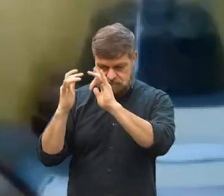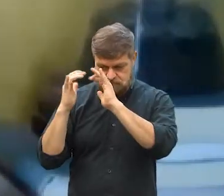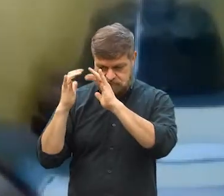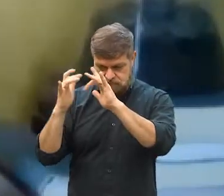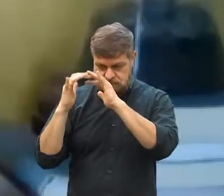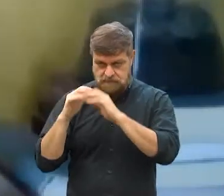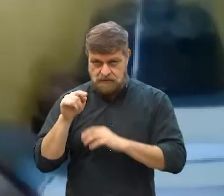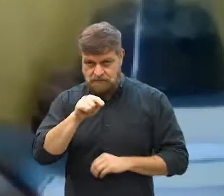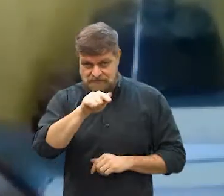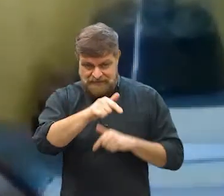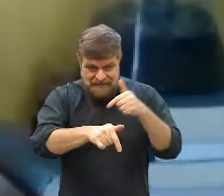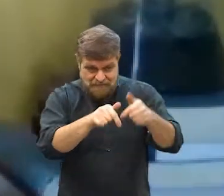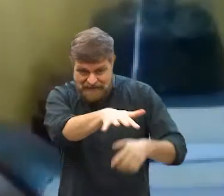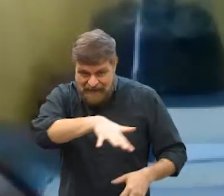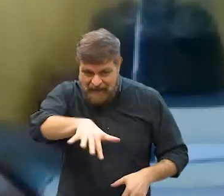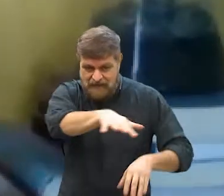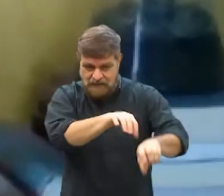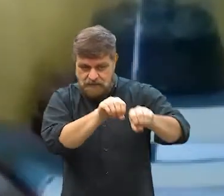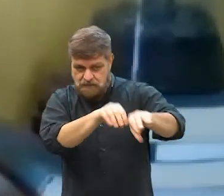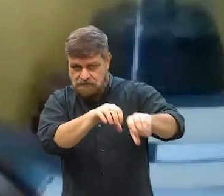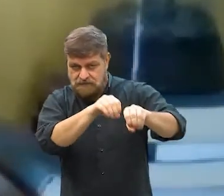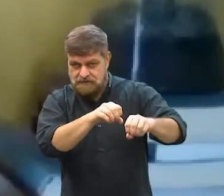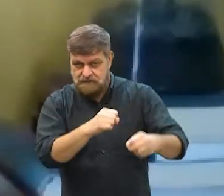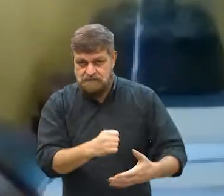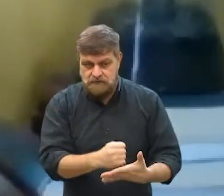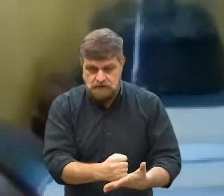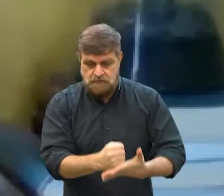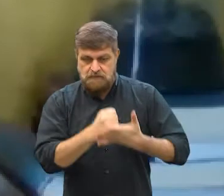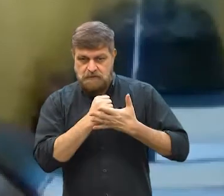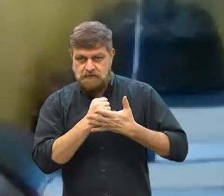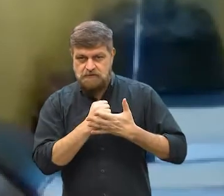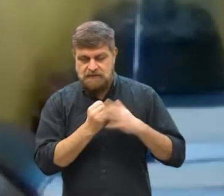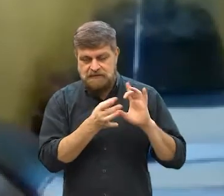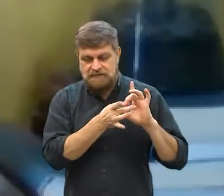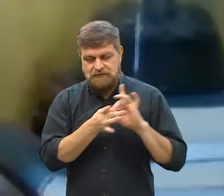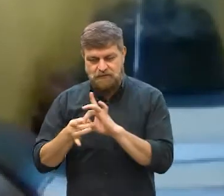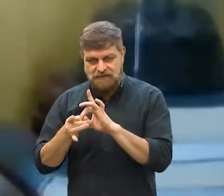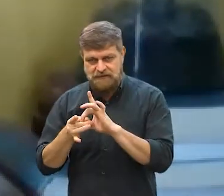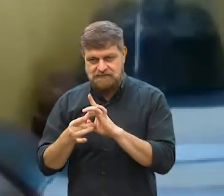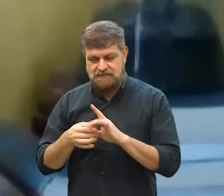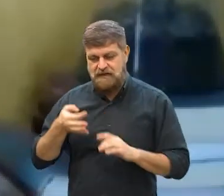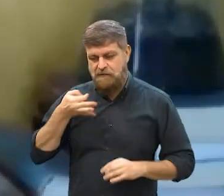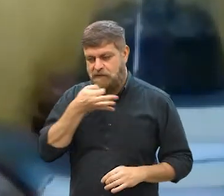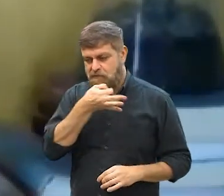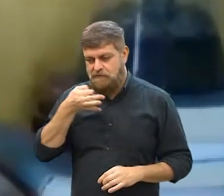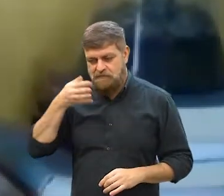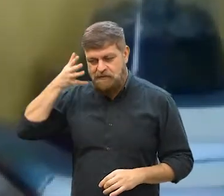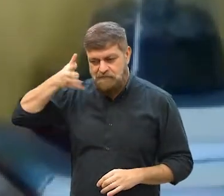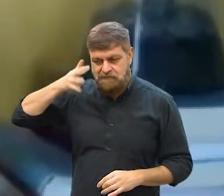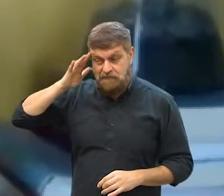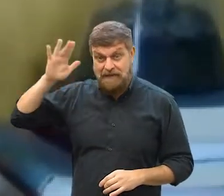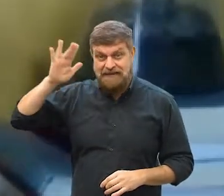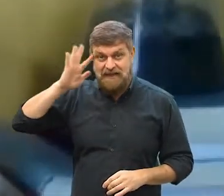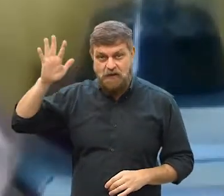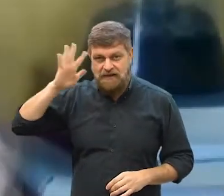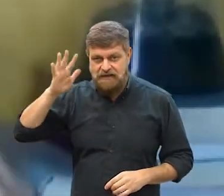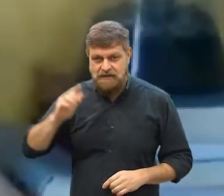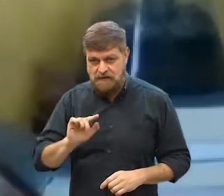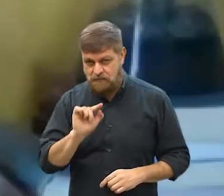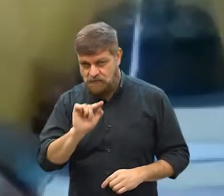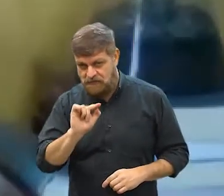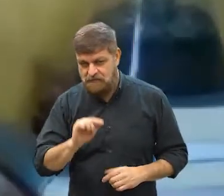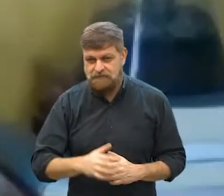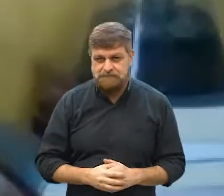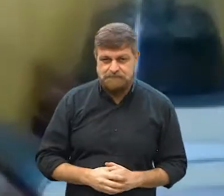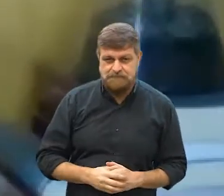você trabalha muito educação né você é certamente a me ajudar ele no desenvolvimento dessa dessa e essa teoria é de que